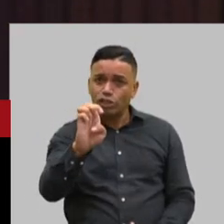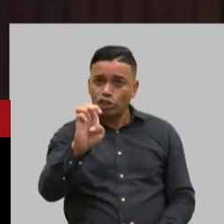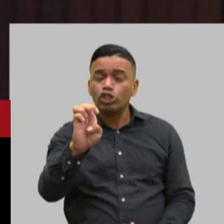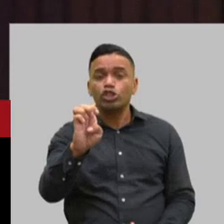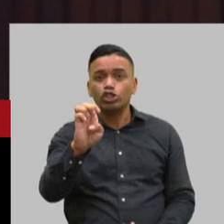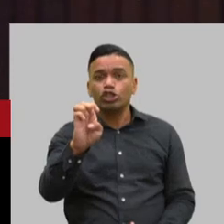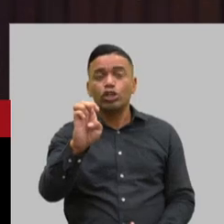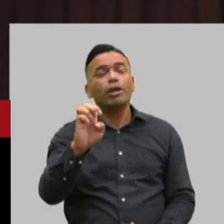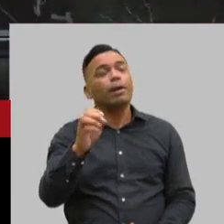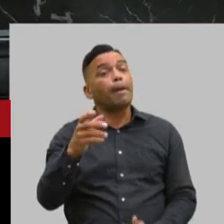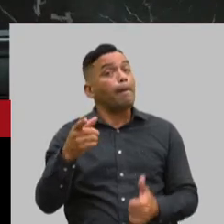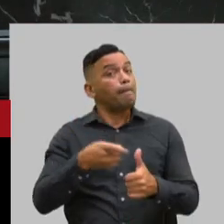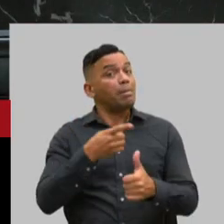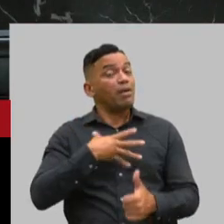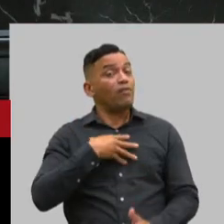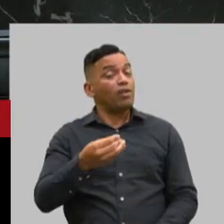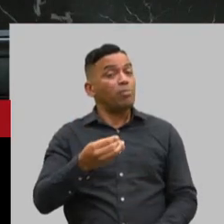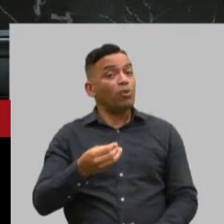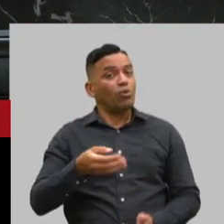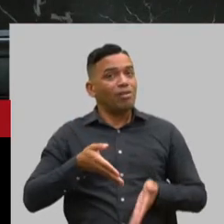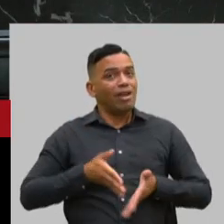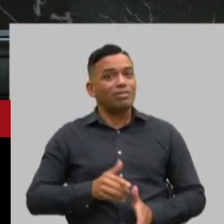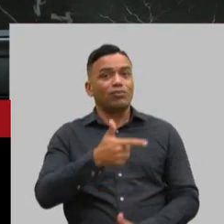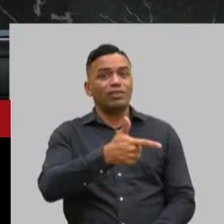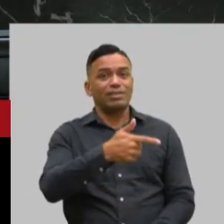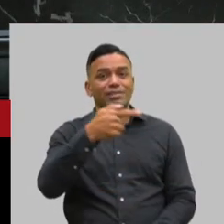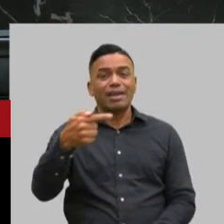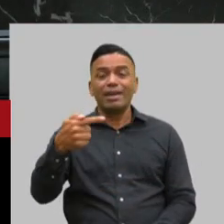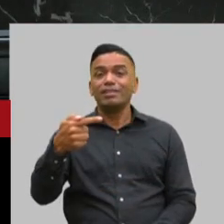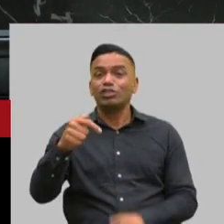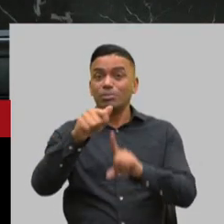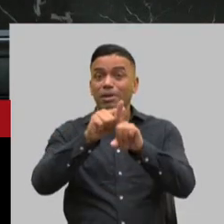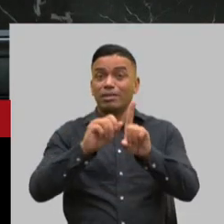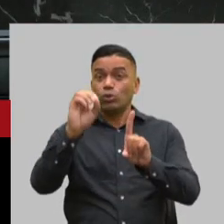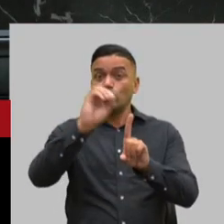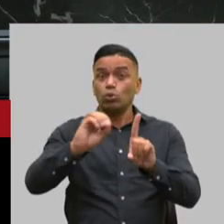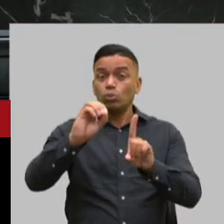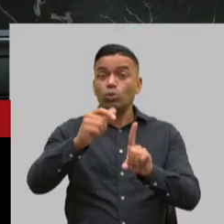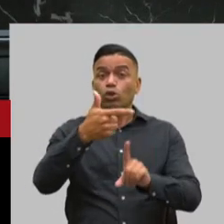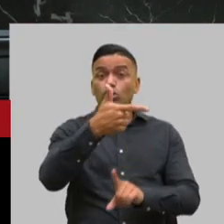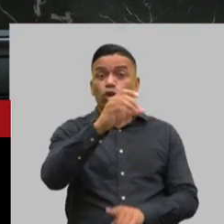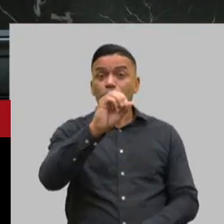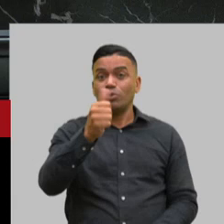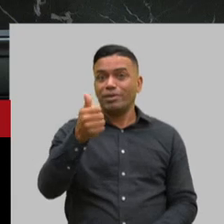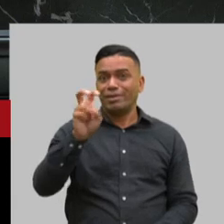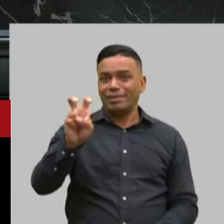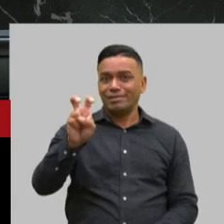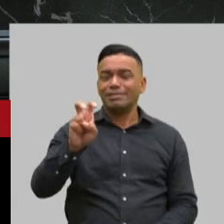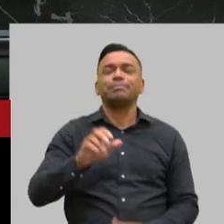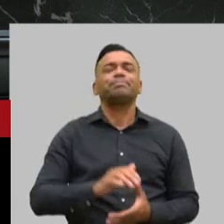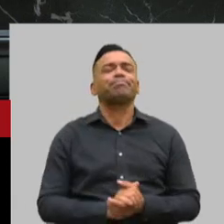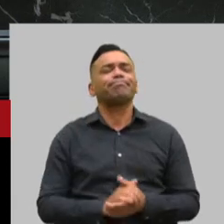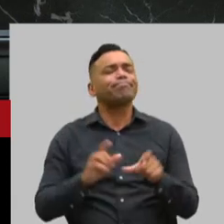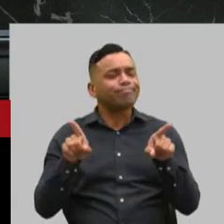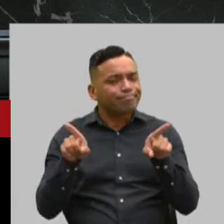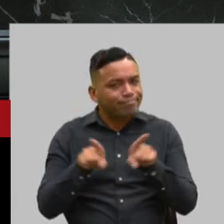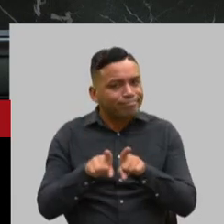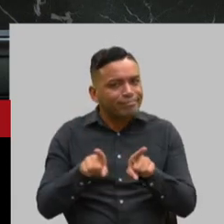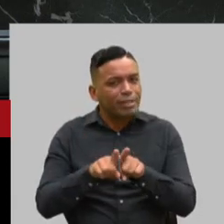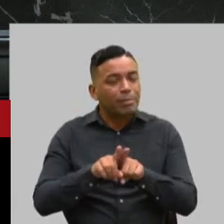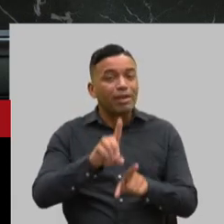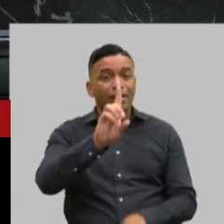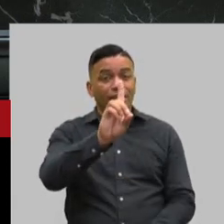dia 27 de outubro de 2015. E tem mais. Dom